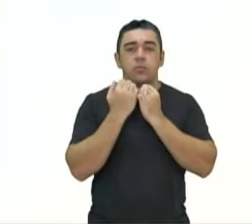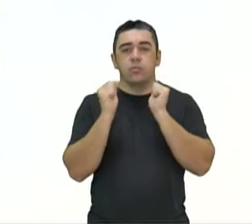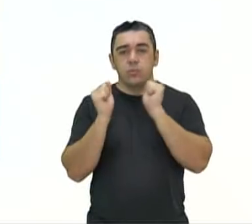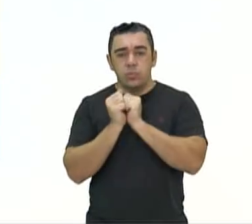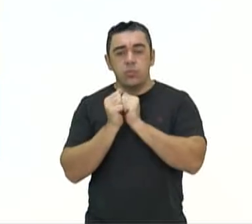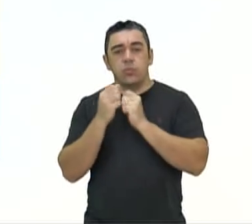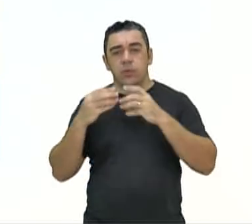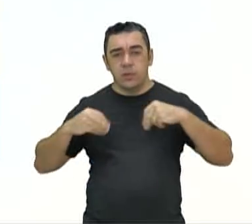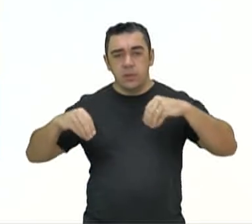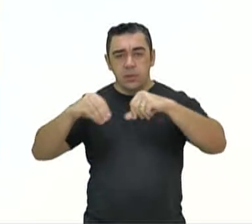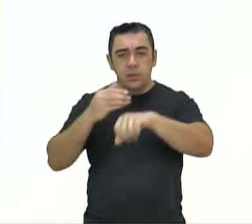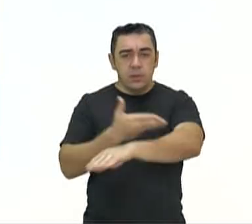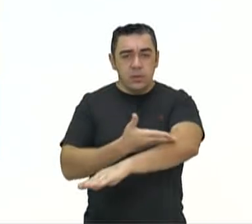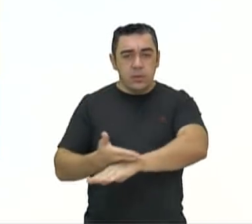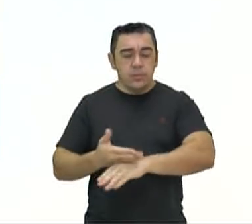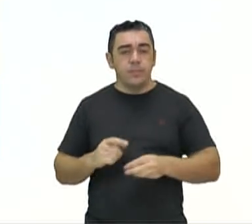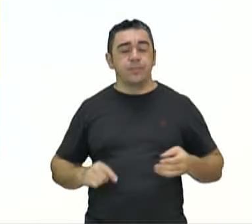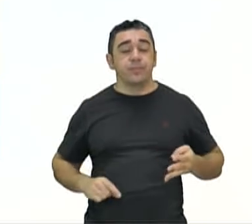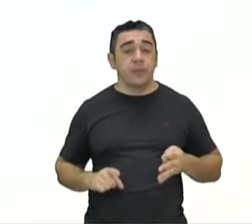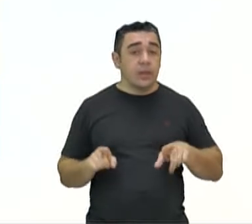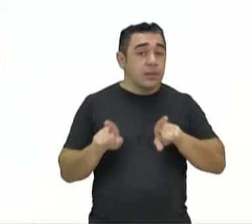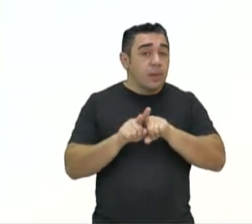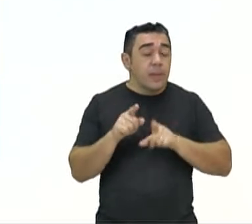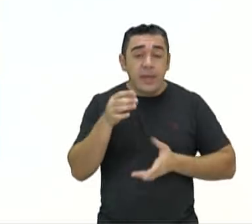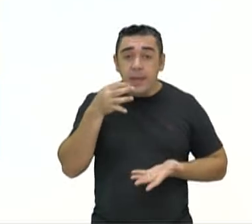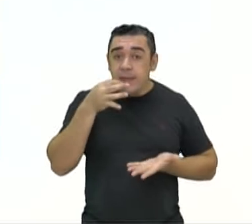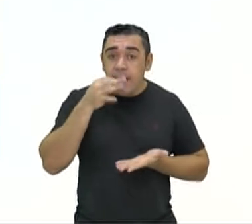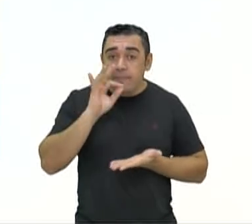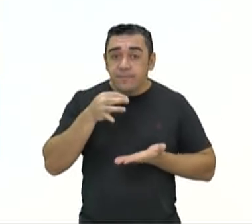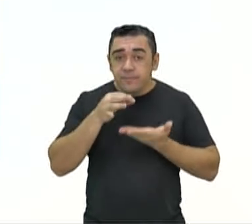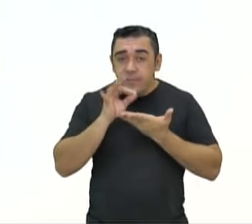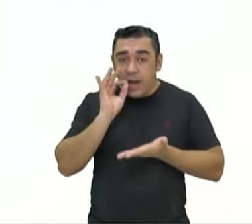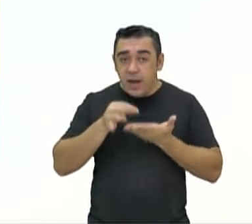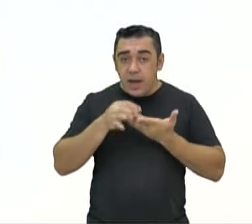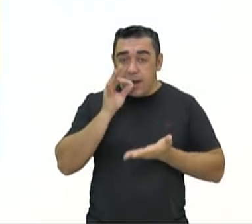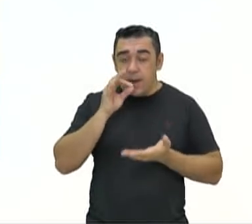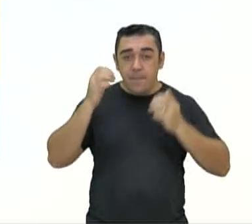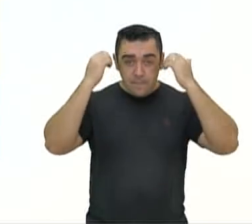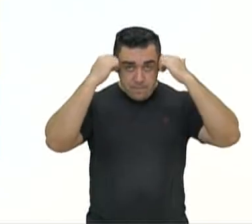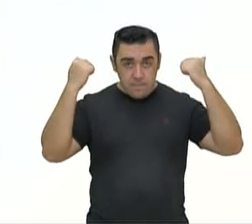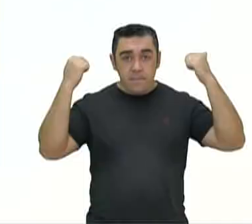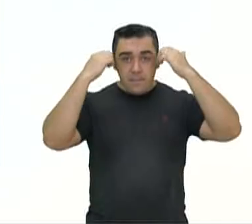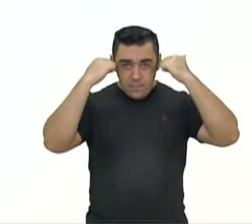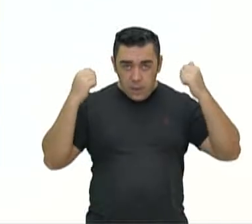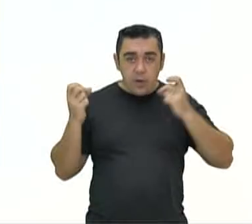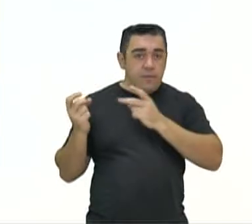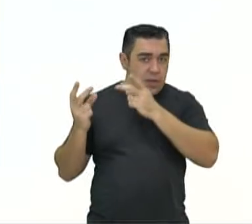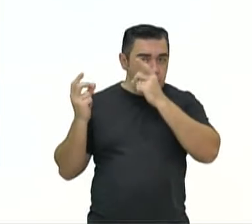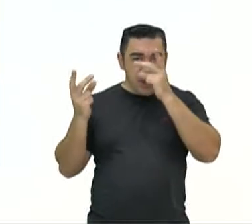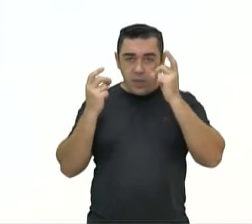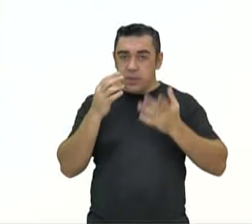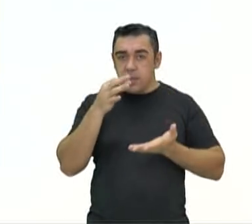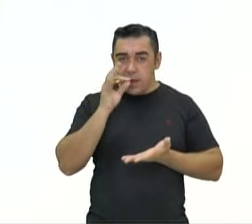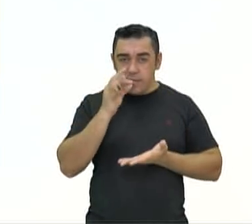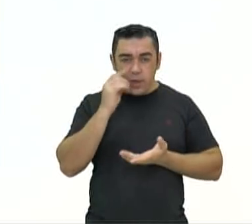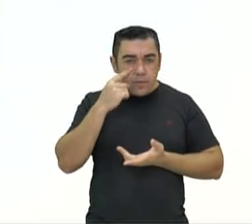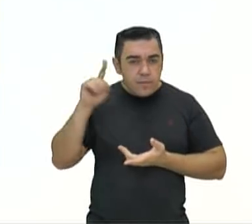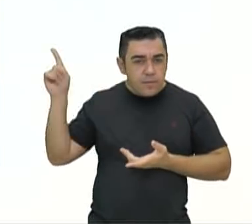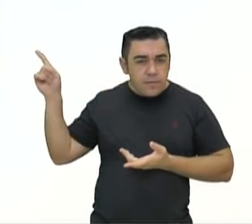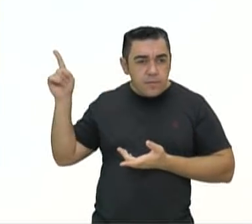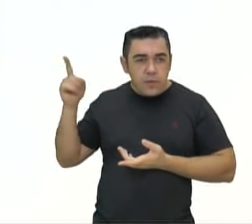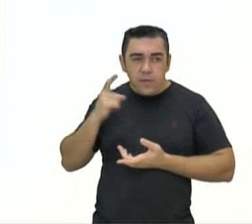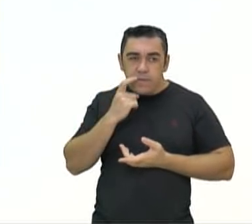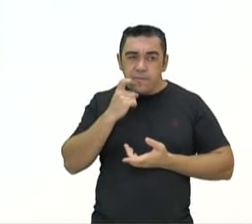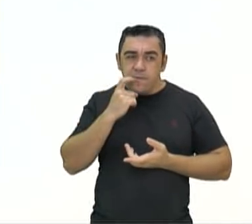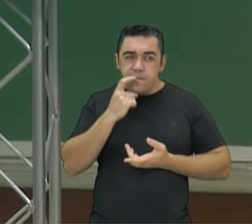E agora falar um pouquinho do café. O México é um grande exportador de café também. Essas áreas achuradas aqui, ó, em